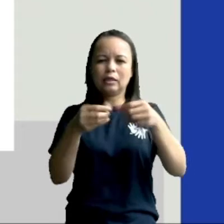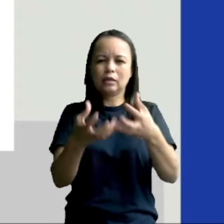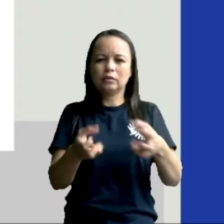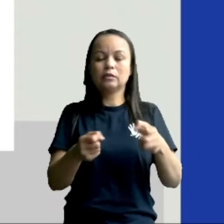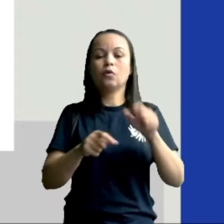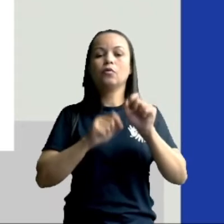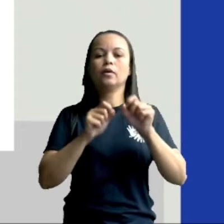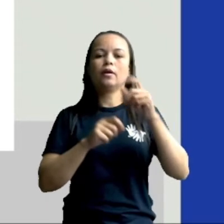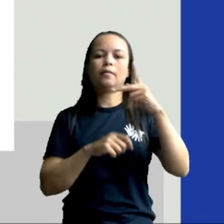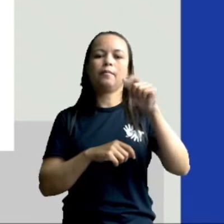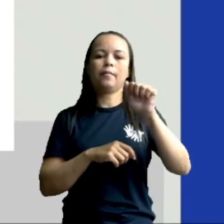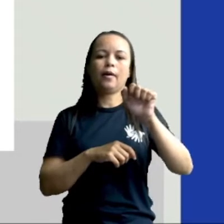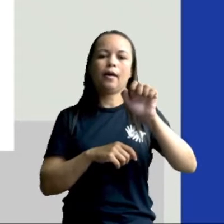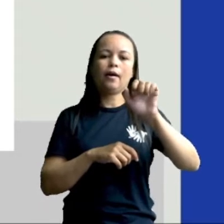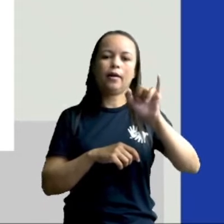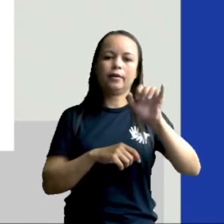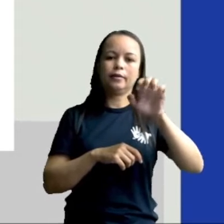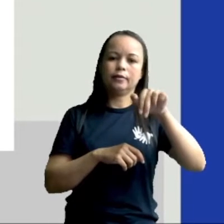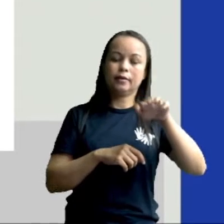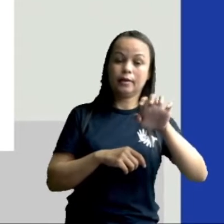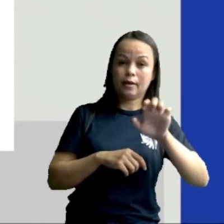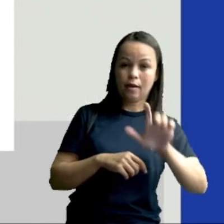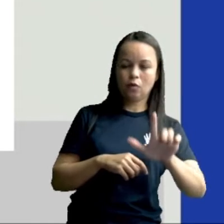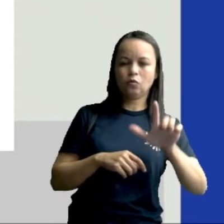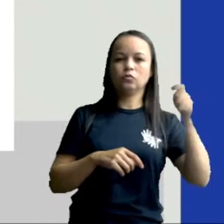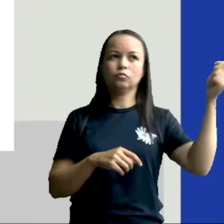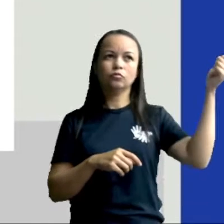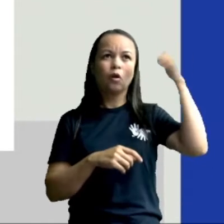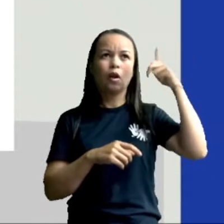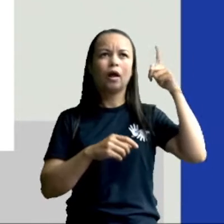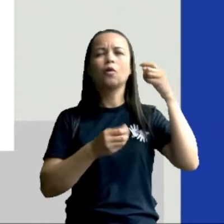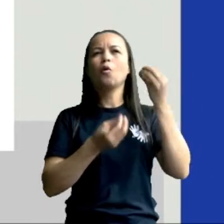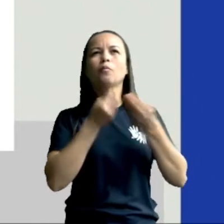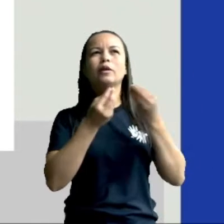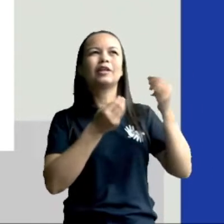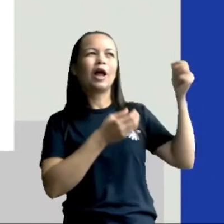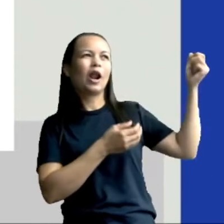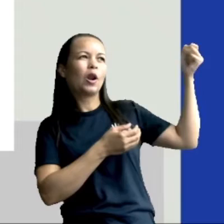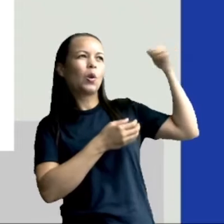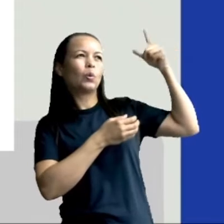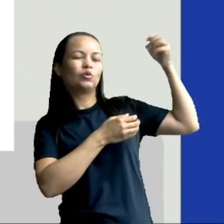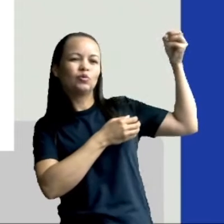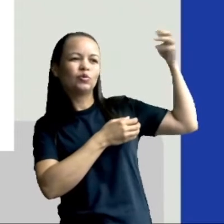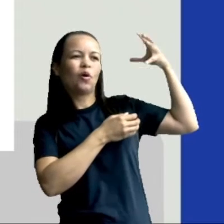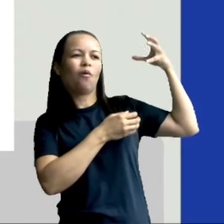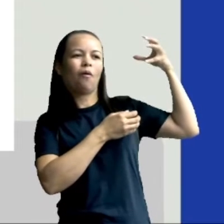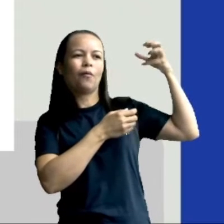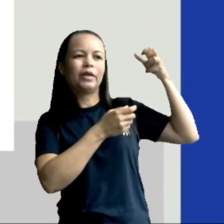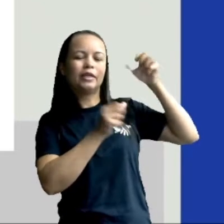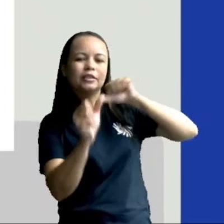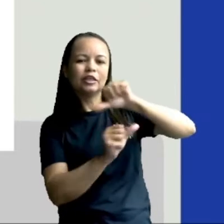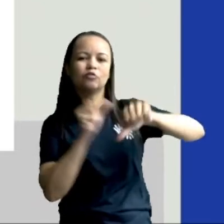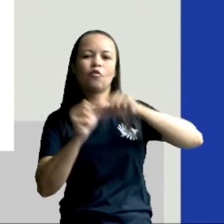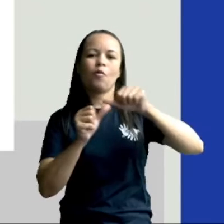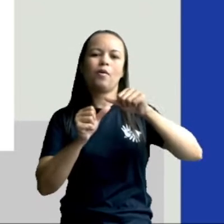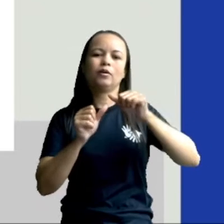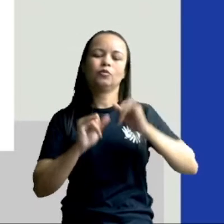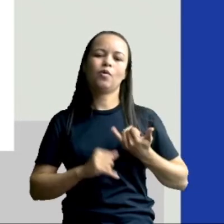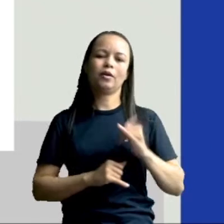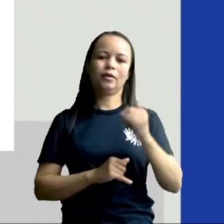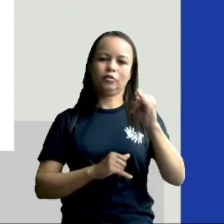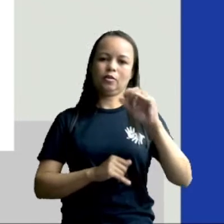painéis solares, é como a gente estivesse pegando a luz do sol e transformando ela em energia para o nosso dia a